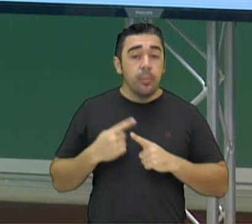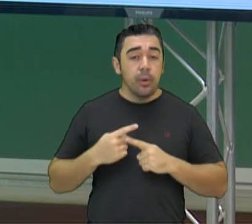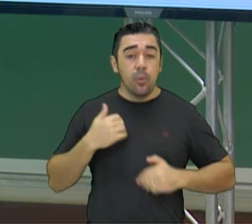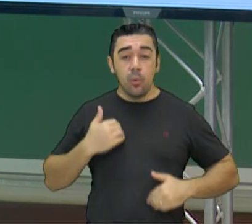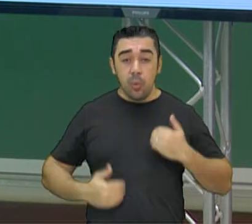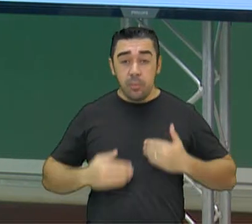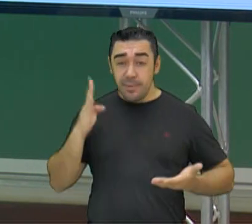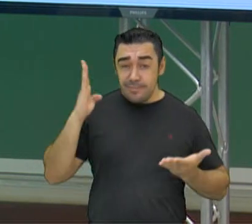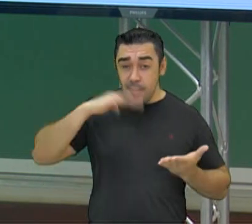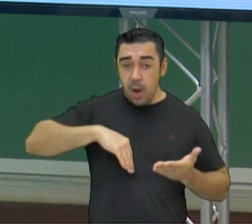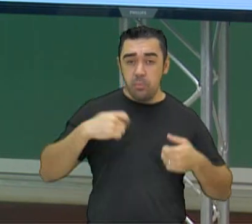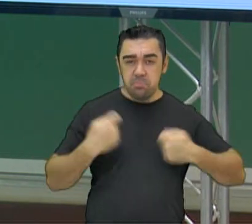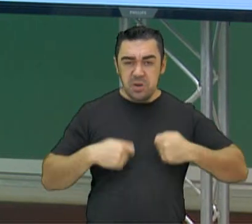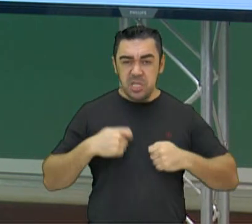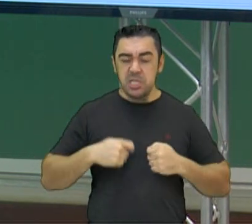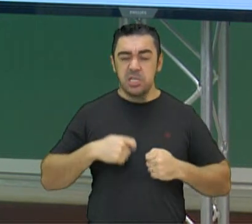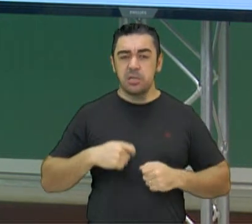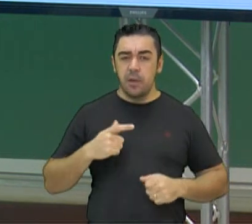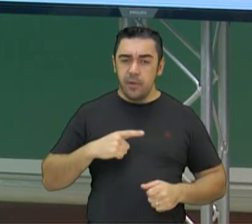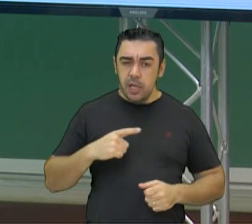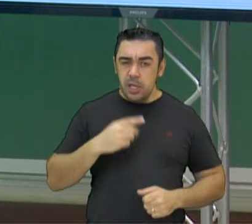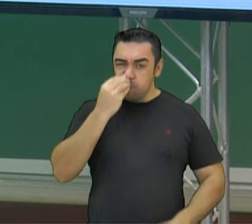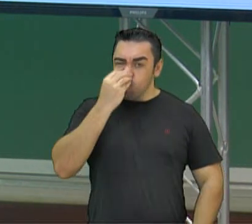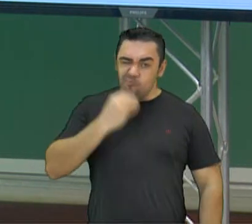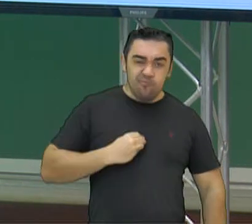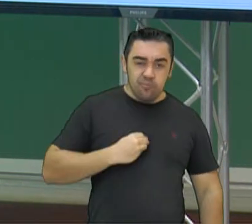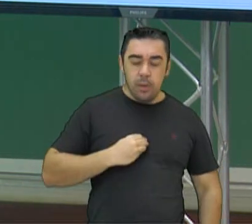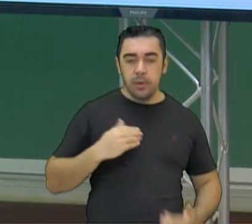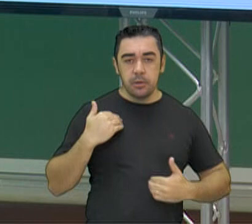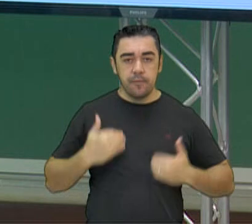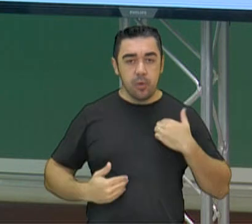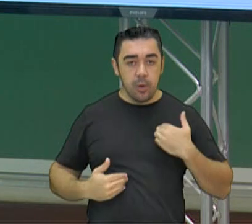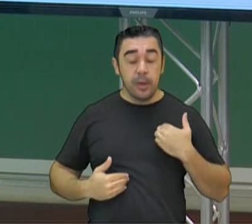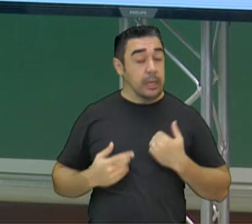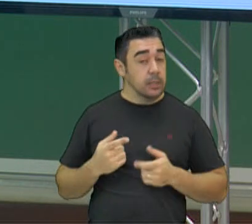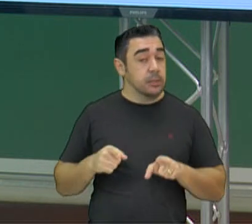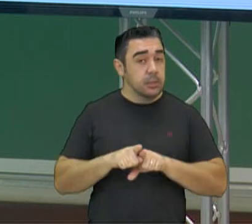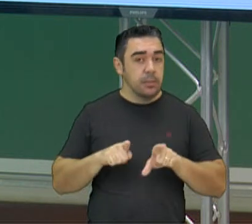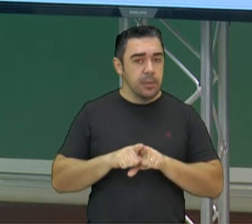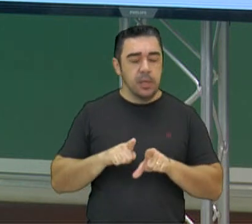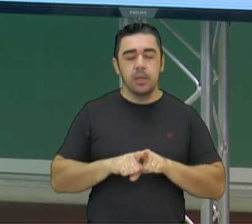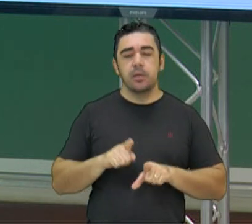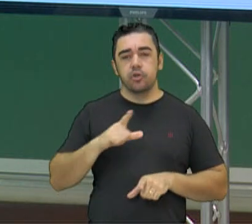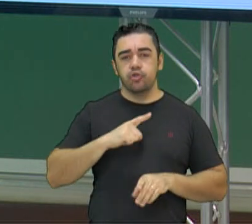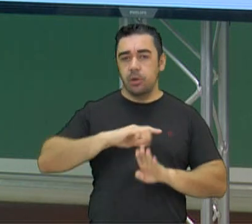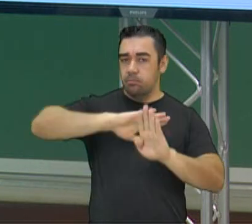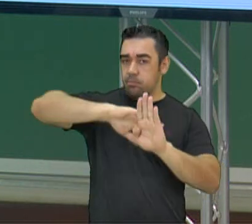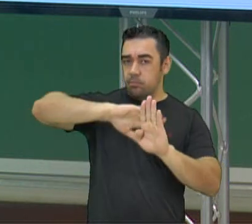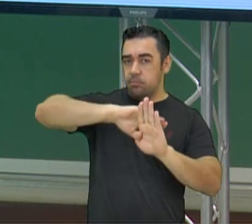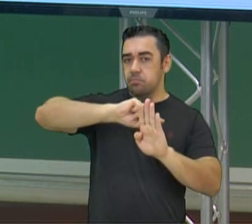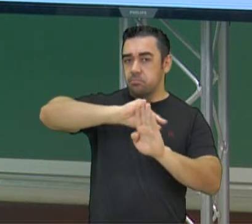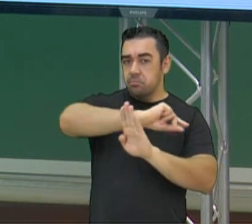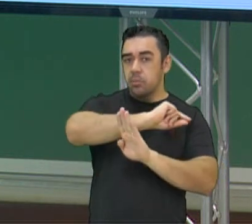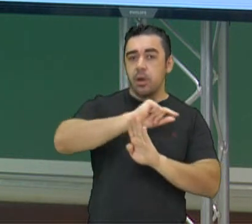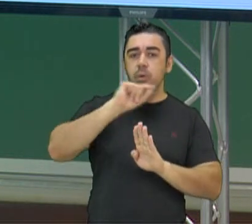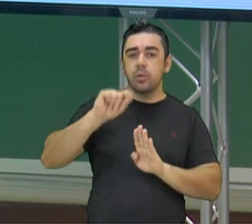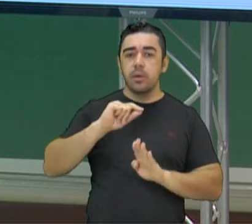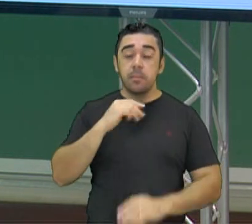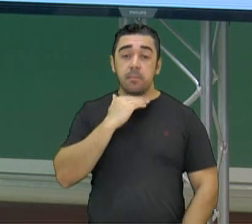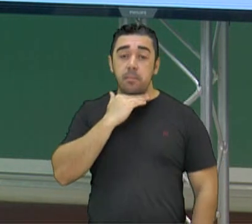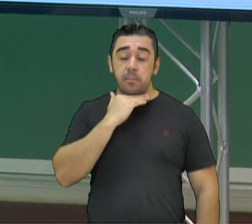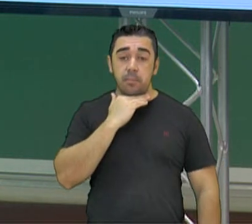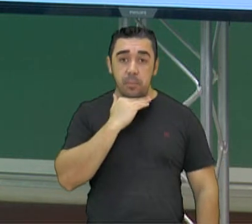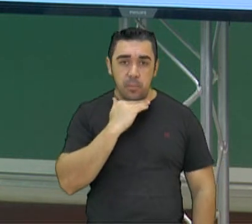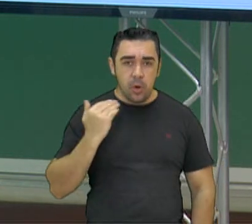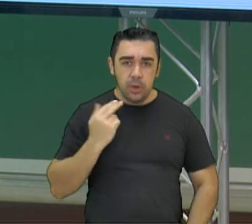corpo tinha que ser desprezado. E ainda dentro dessa ideia, eles buscavam uma morte, mas